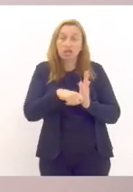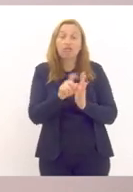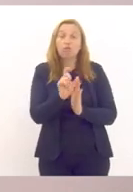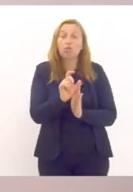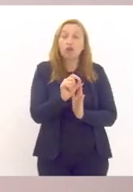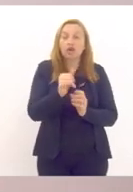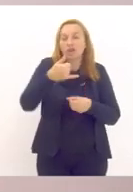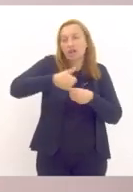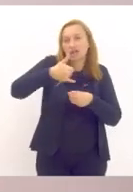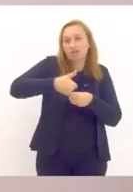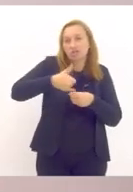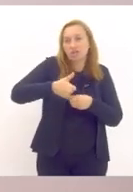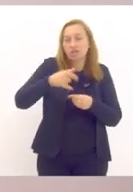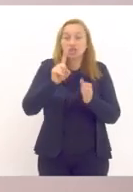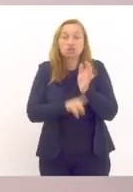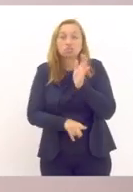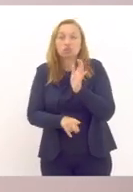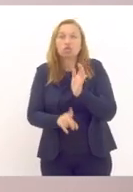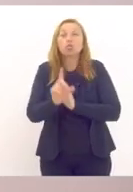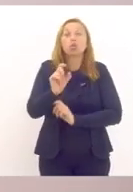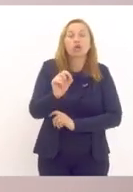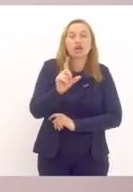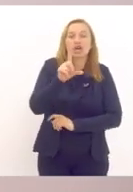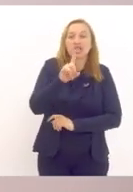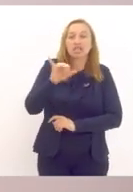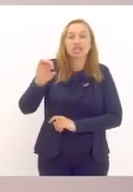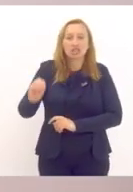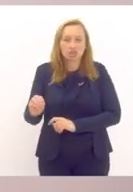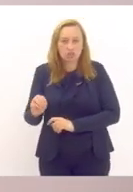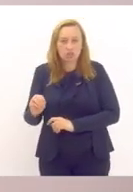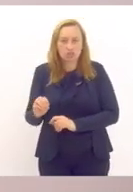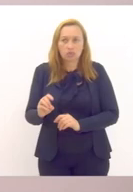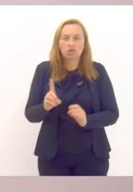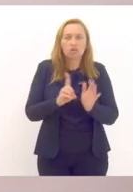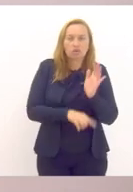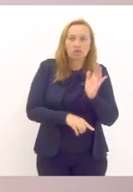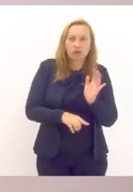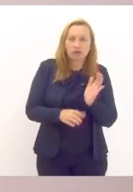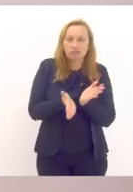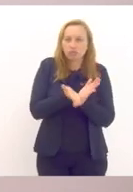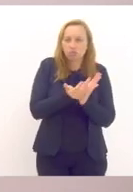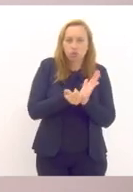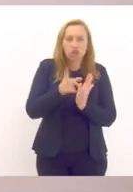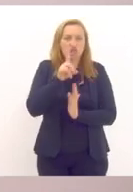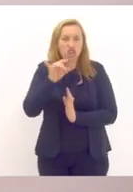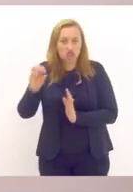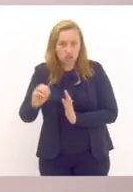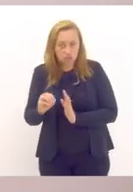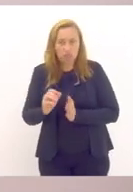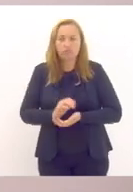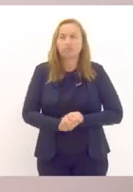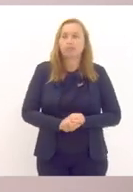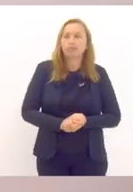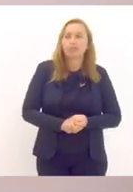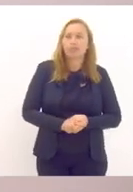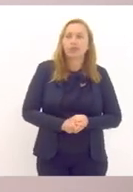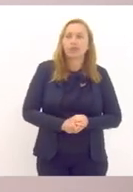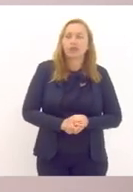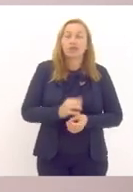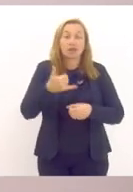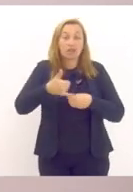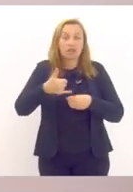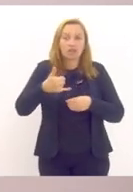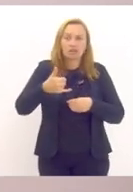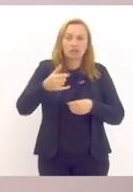Gasolina, e tributava pouco o quê? Diesel. Nós tínhamos uma das menores alíquotas de diesel, não a menor alíquota de diesel, e a maior de gasolina, ou